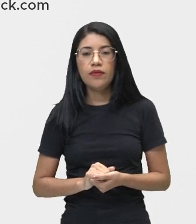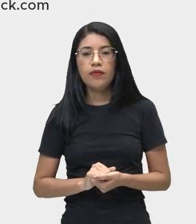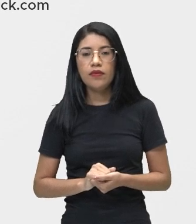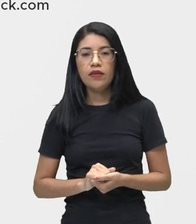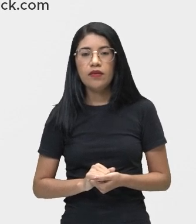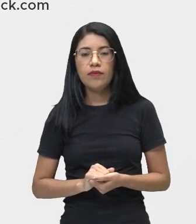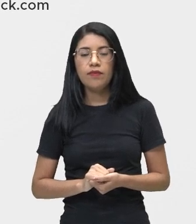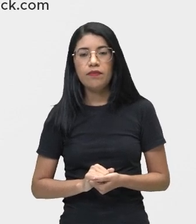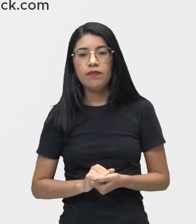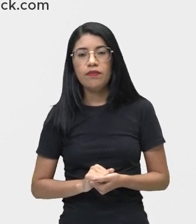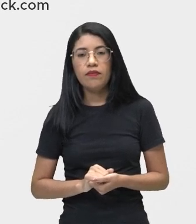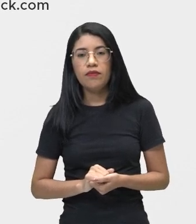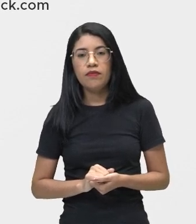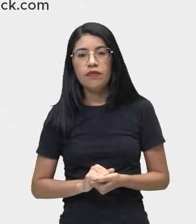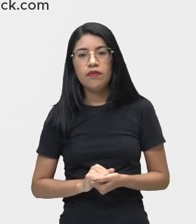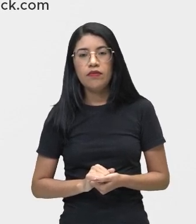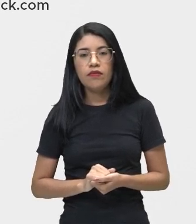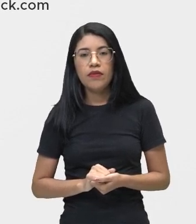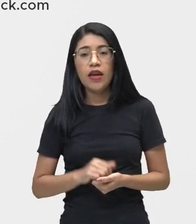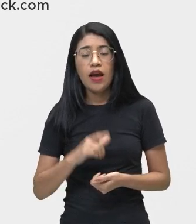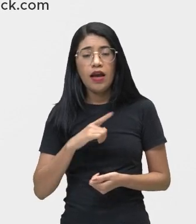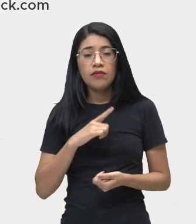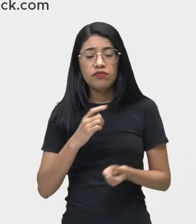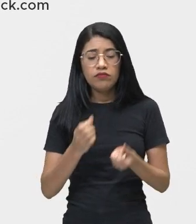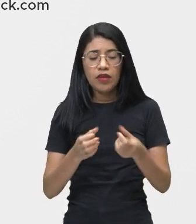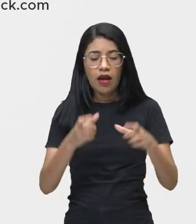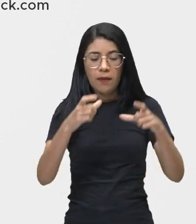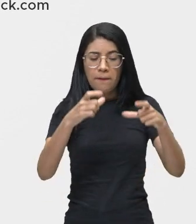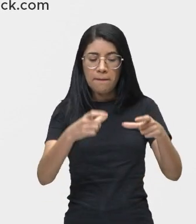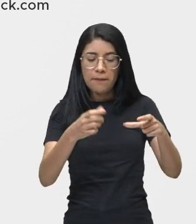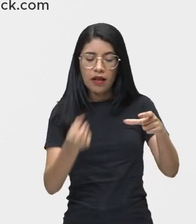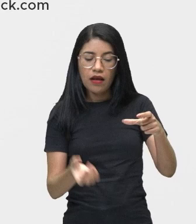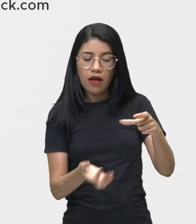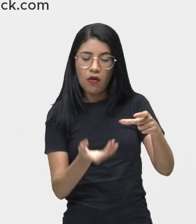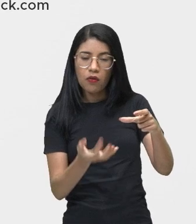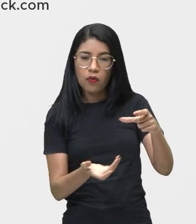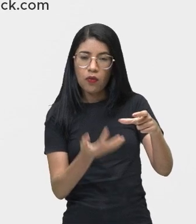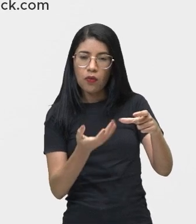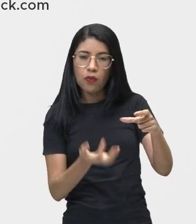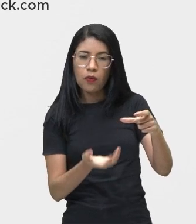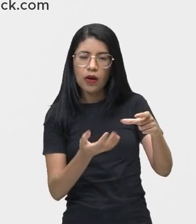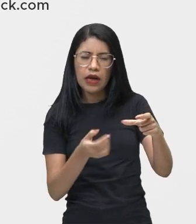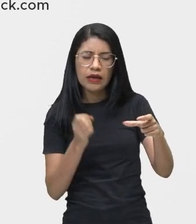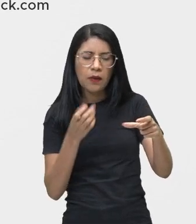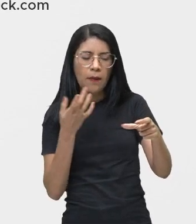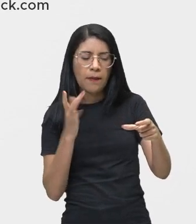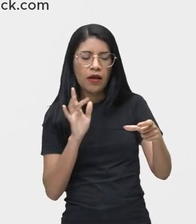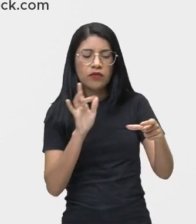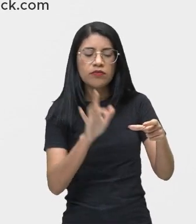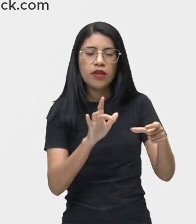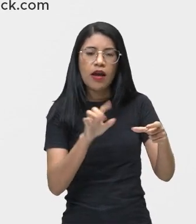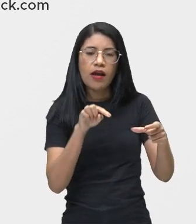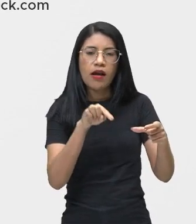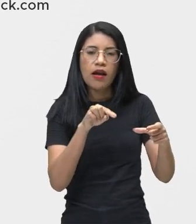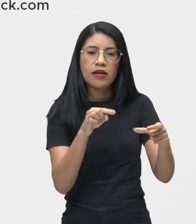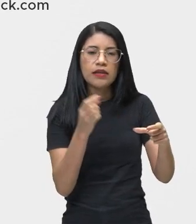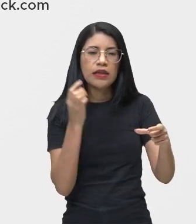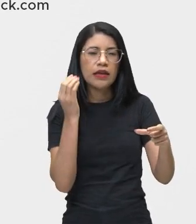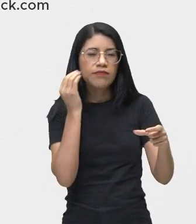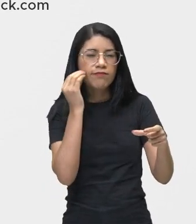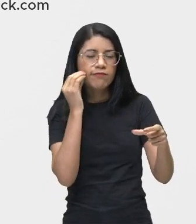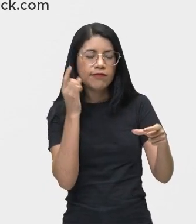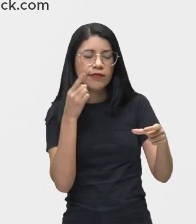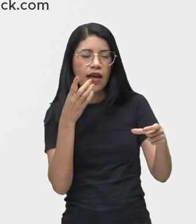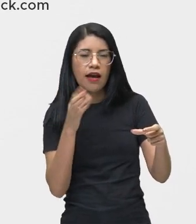Aí quando eu tenho o fogo ali, aí eu quero só ver como é que, será que está quente? Aí eu coloco minha mão do lado assim. Aí